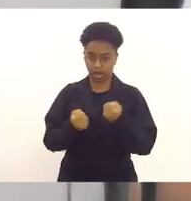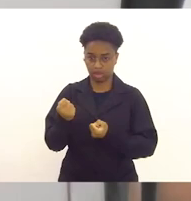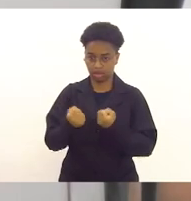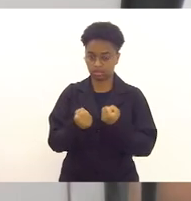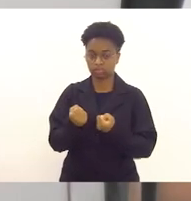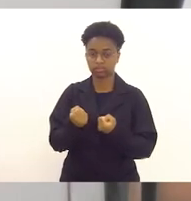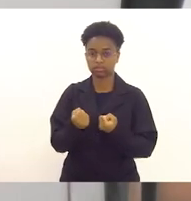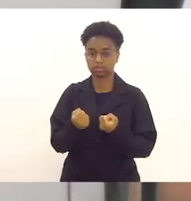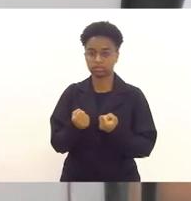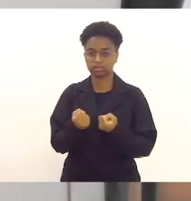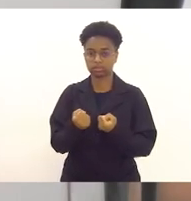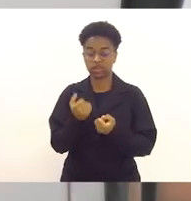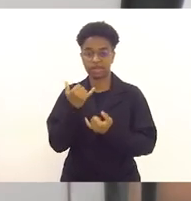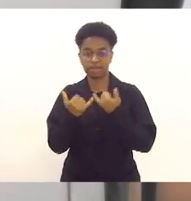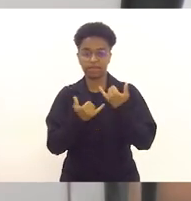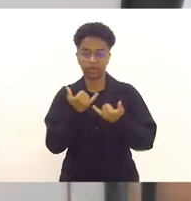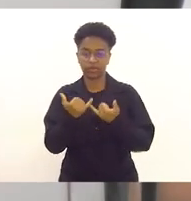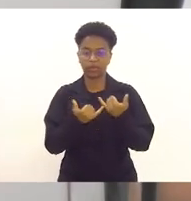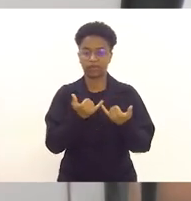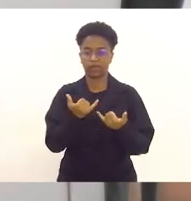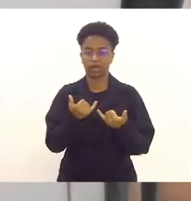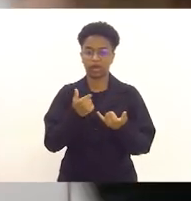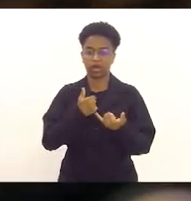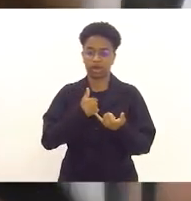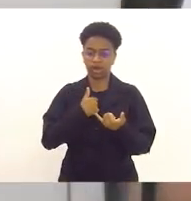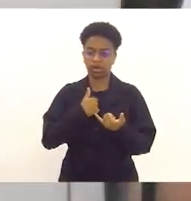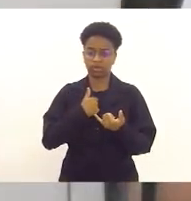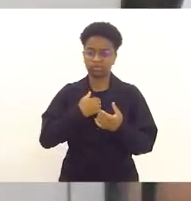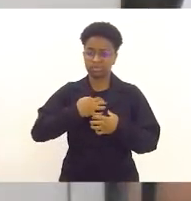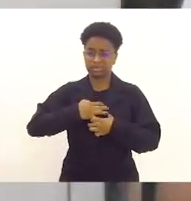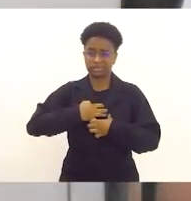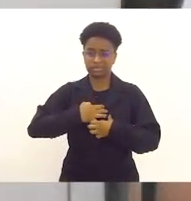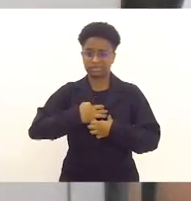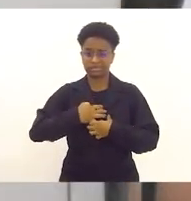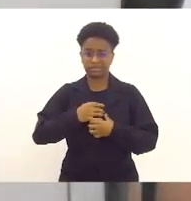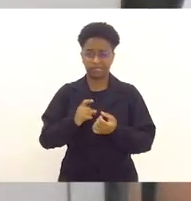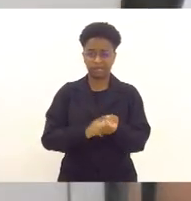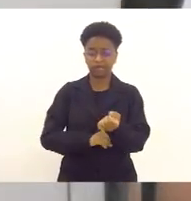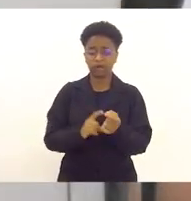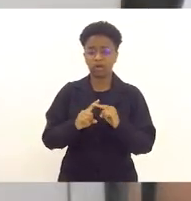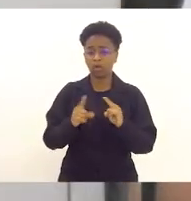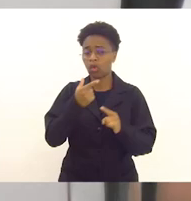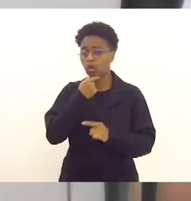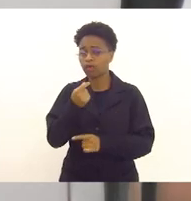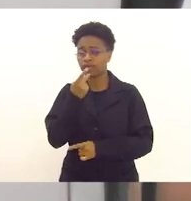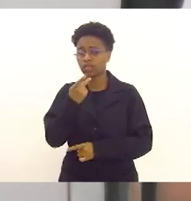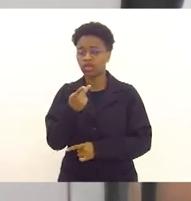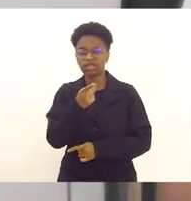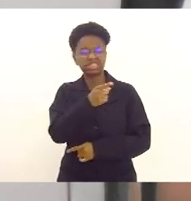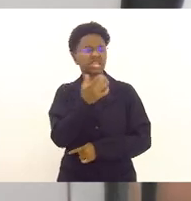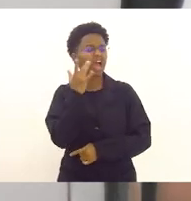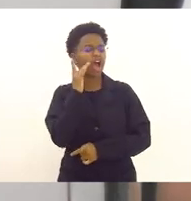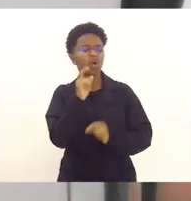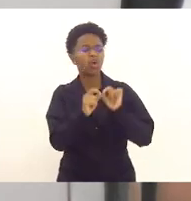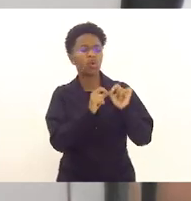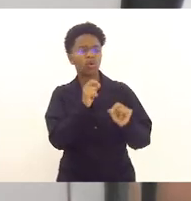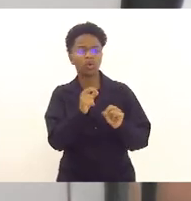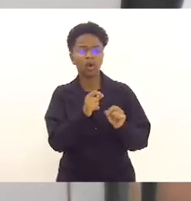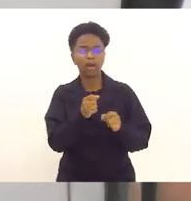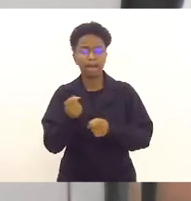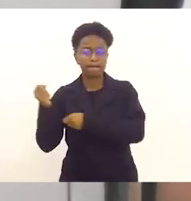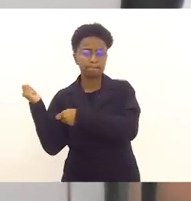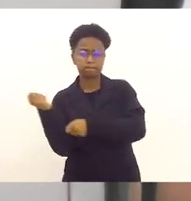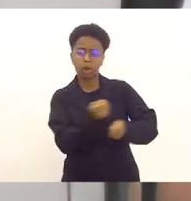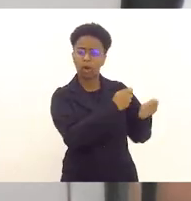da outra viatura ele ainda brincou no momento que eu estava totalmente partida ele fez o seguinte comentário que que você acha de pegar um taco de